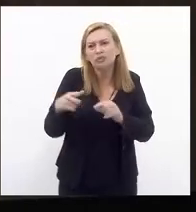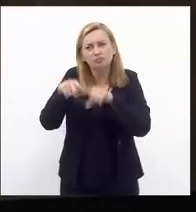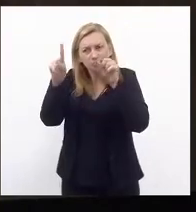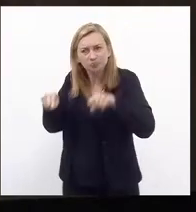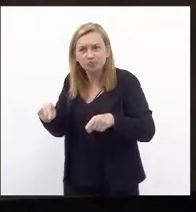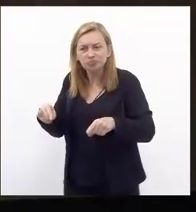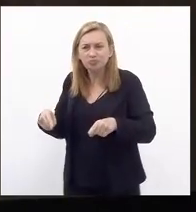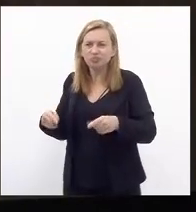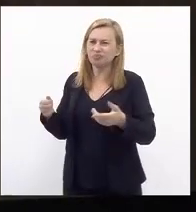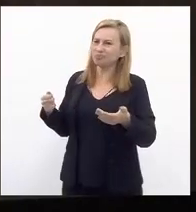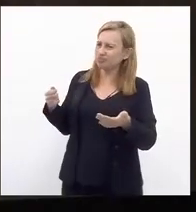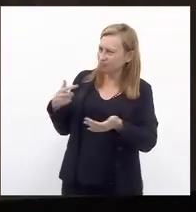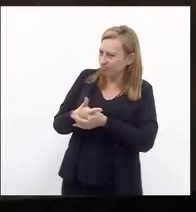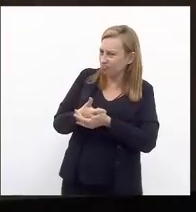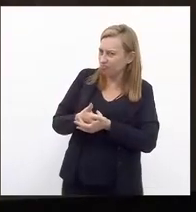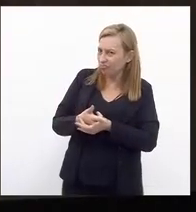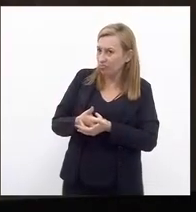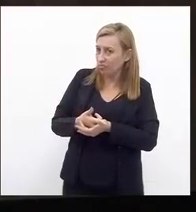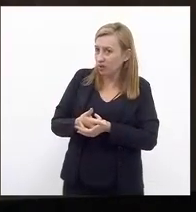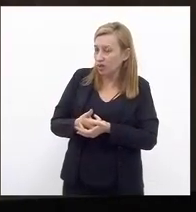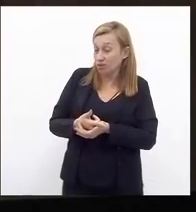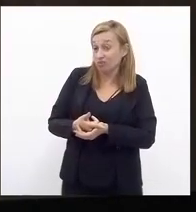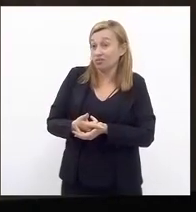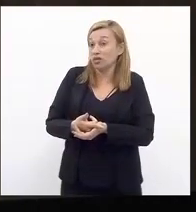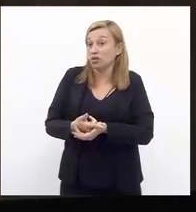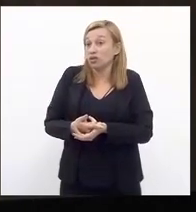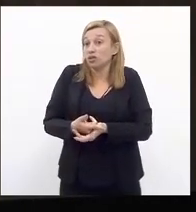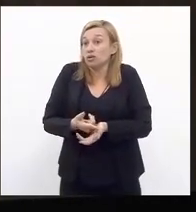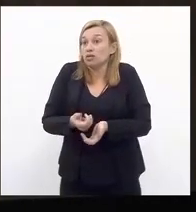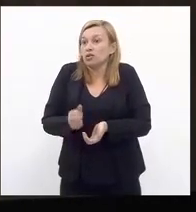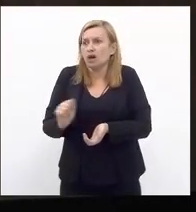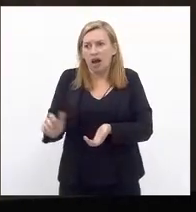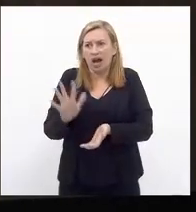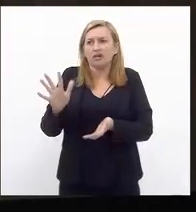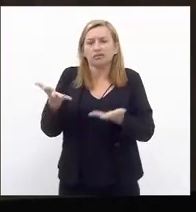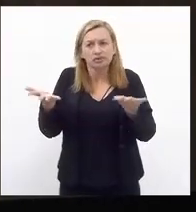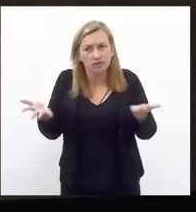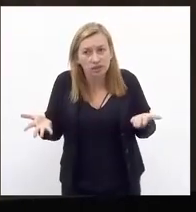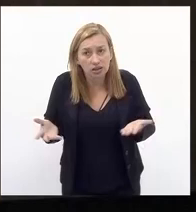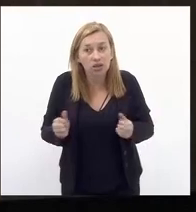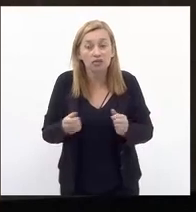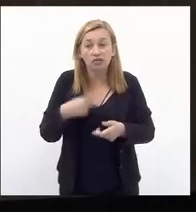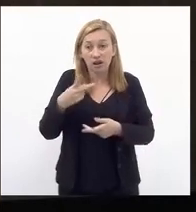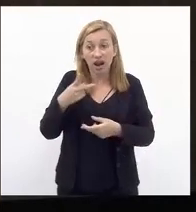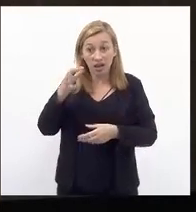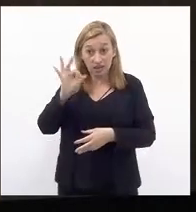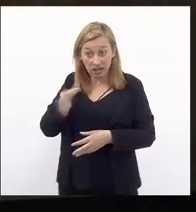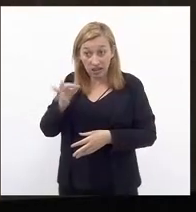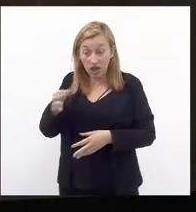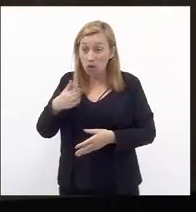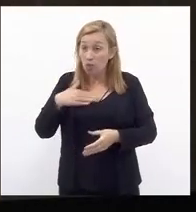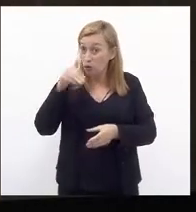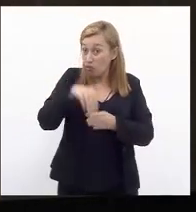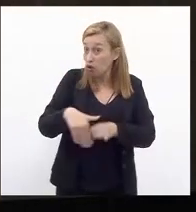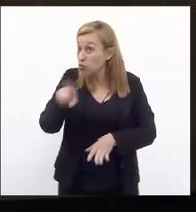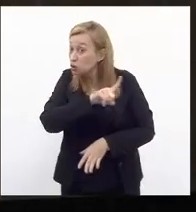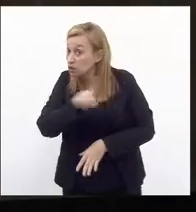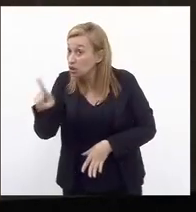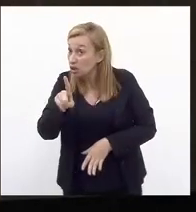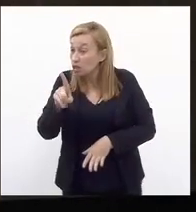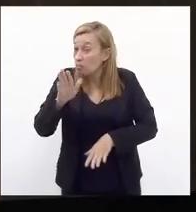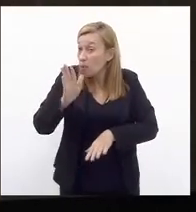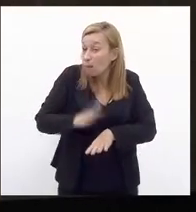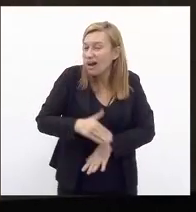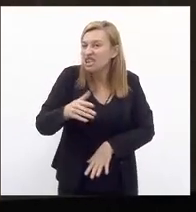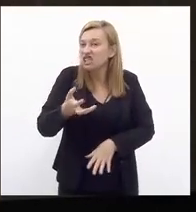servidores terem que pagar uma conta cara como essa então eu quero deixar claro que o meu voto foi não e